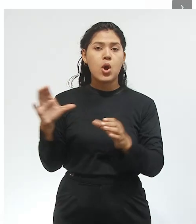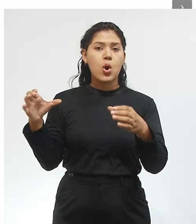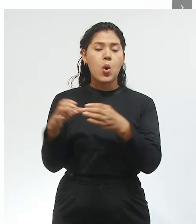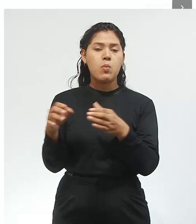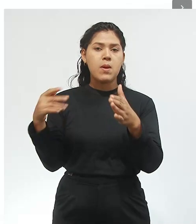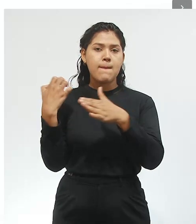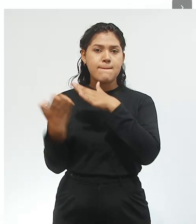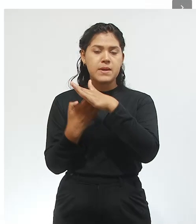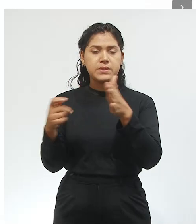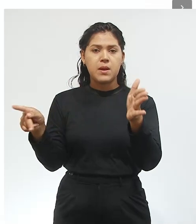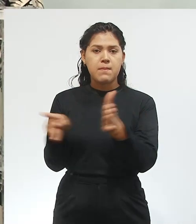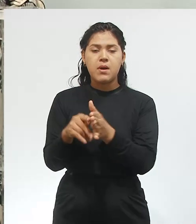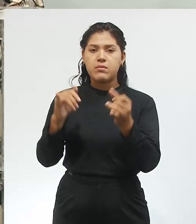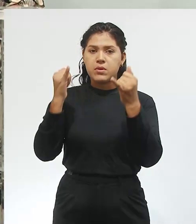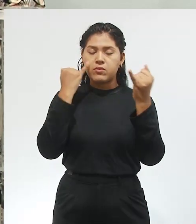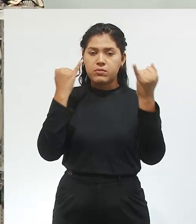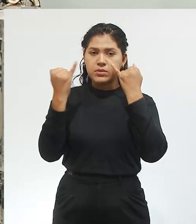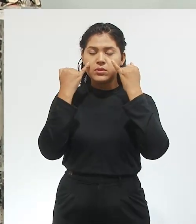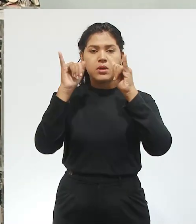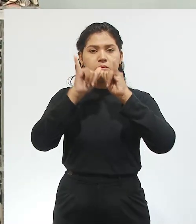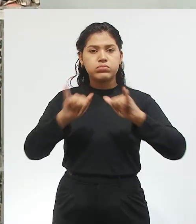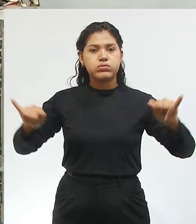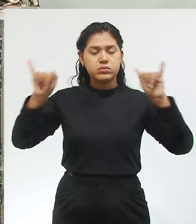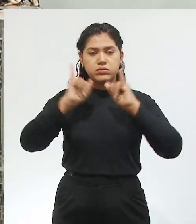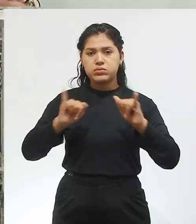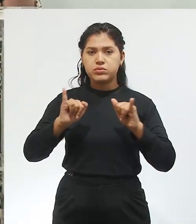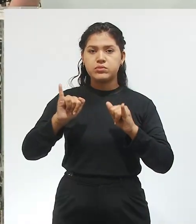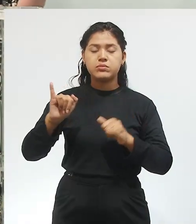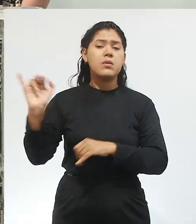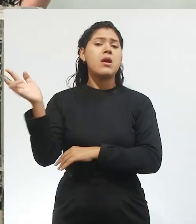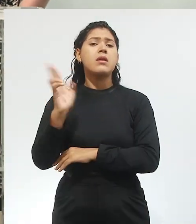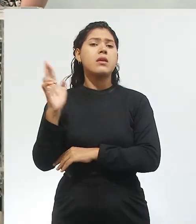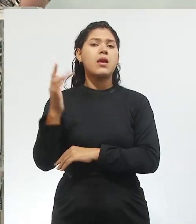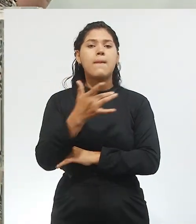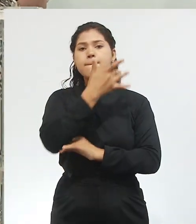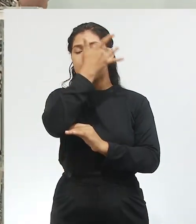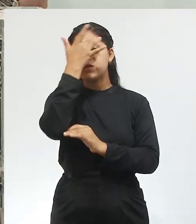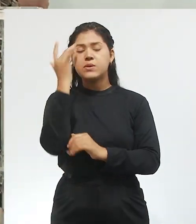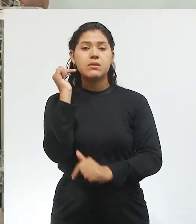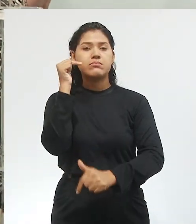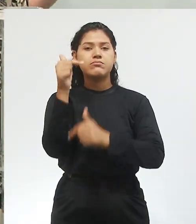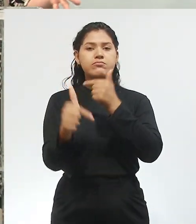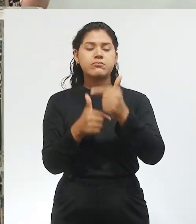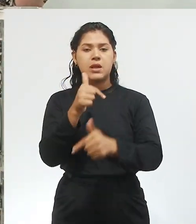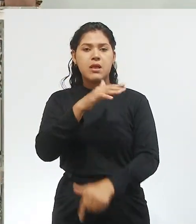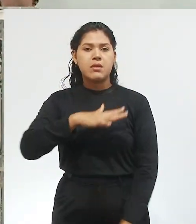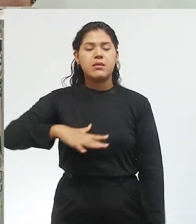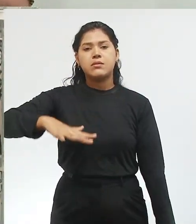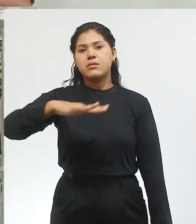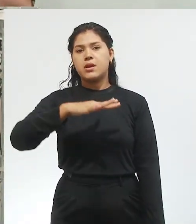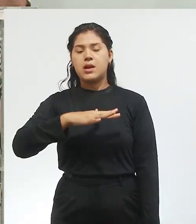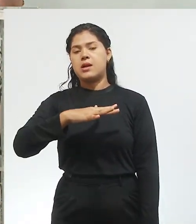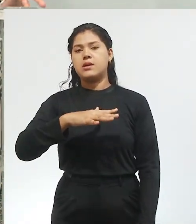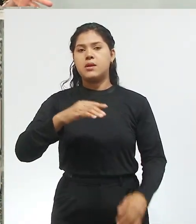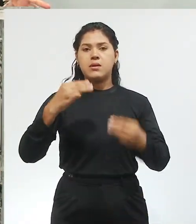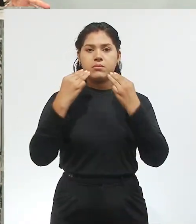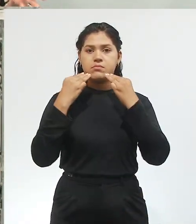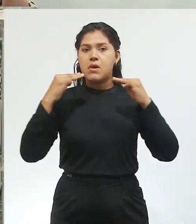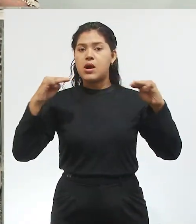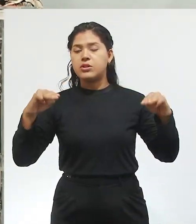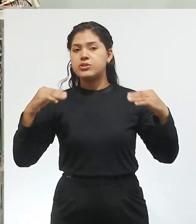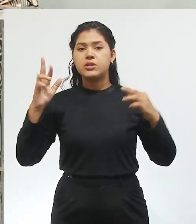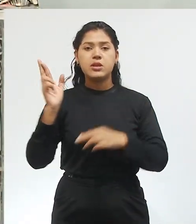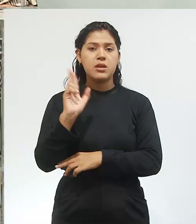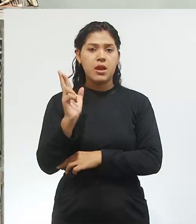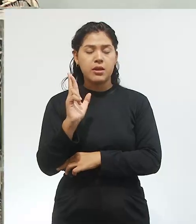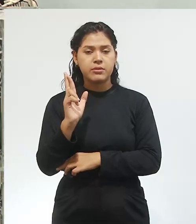de publicidade de fora que vai fazer a comunicação, quais servidores ou quais departamentos vão ficar responsáveis por quais partes